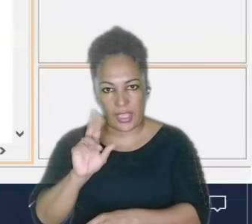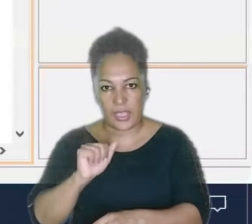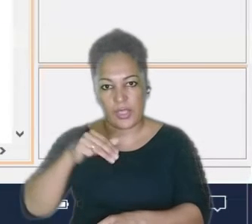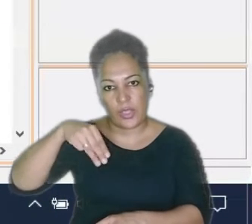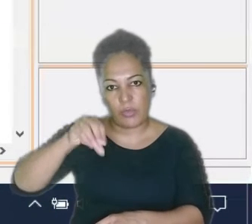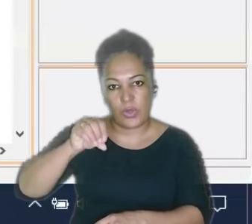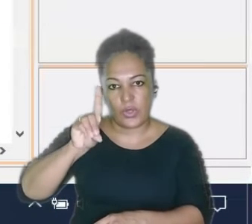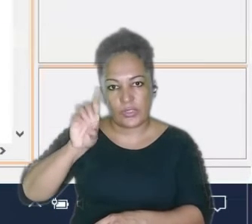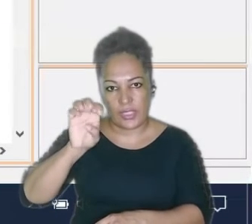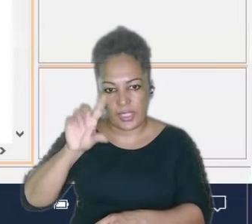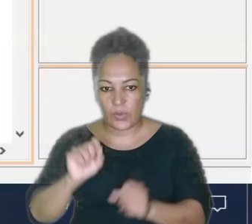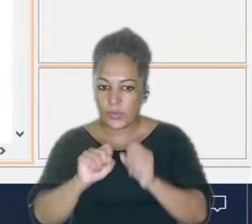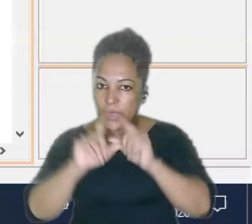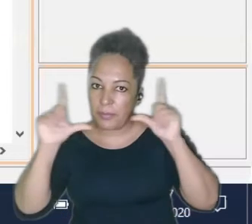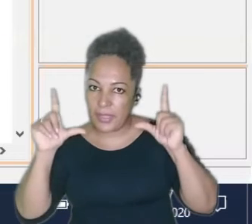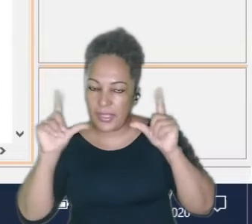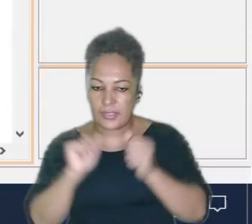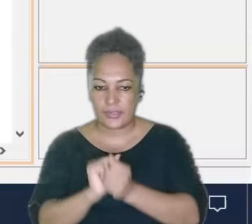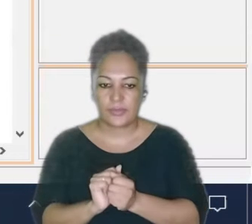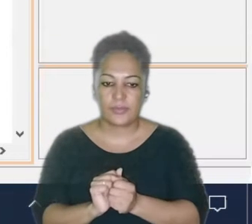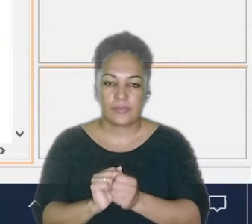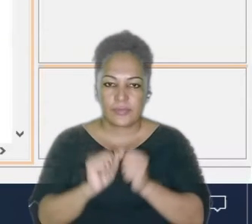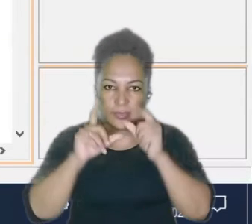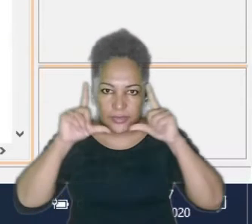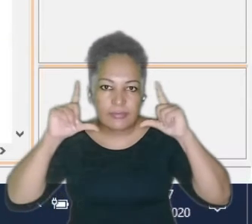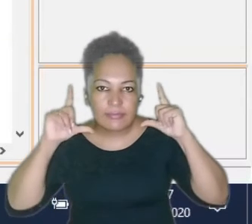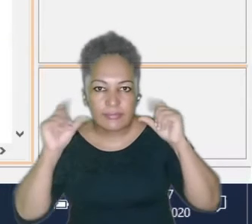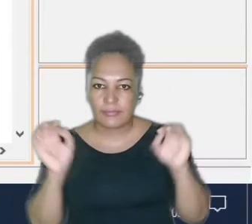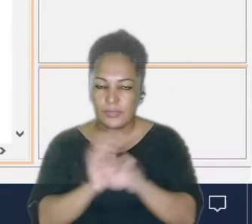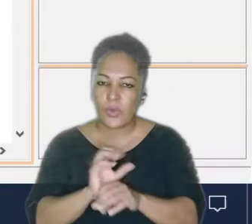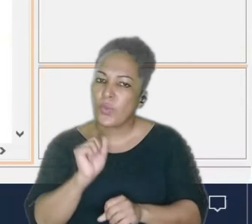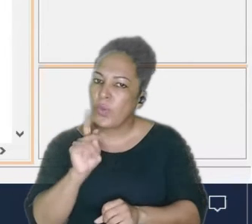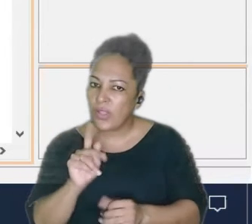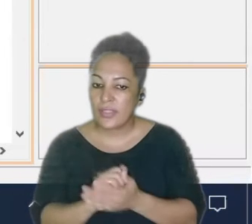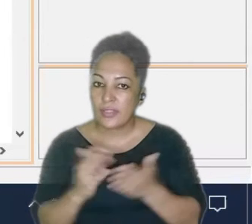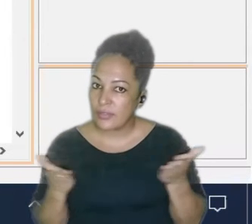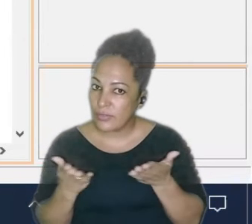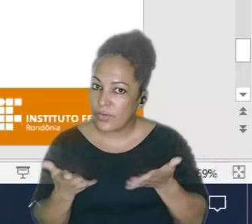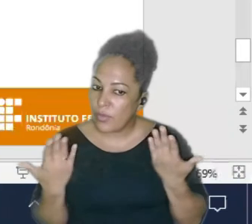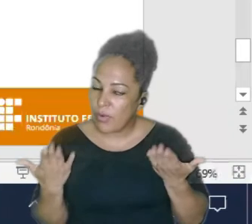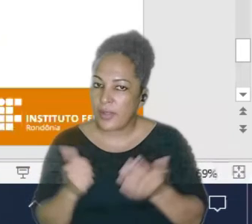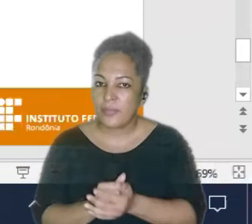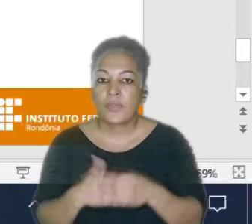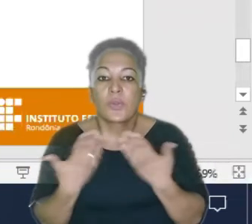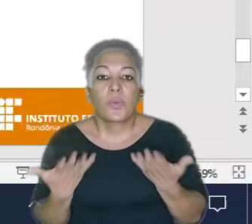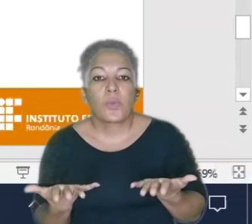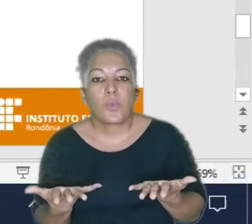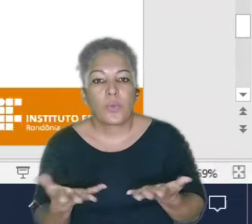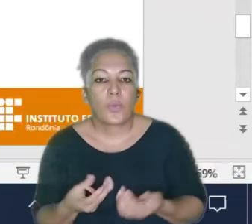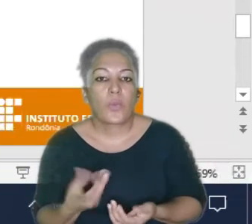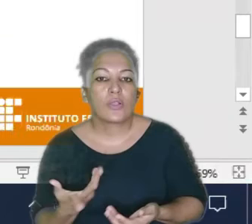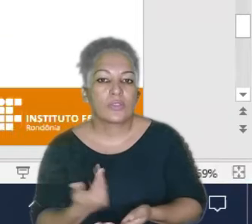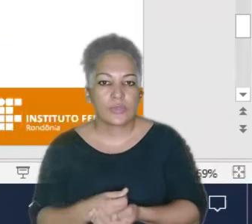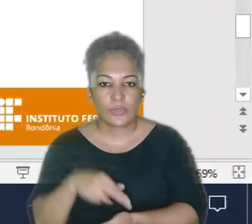BR modelo devidamente aberto. Vou colocar minha carinha aqui um bocadinho. Pronto. Beleza, galerinha. Então, bora lá. Quais são